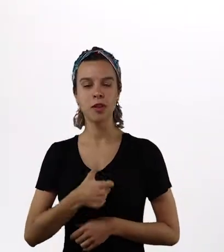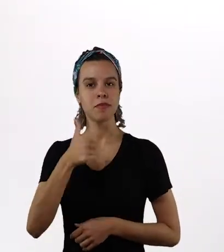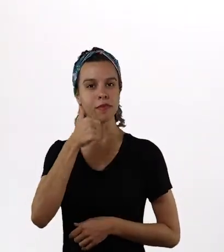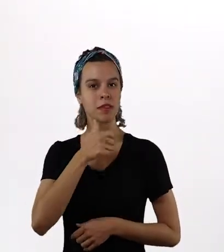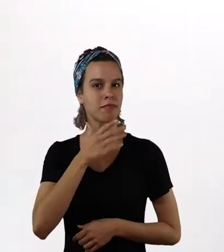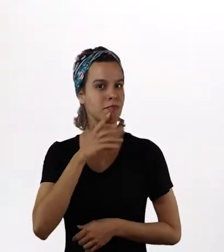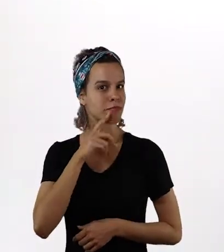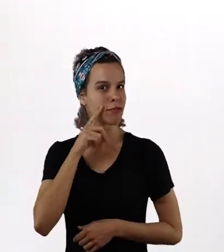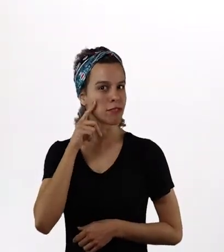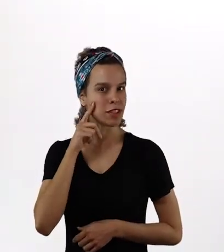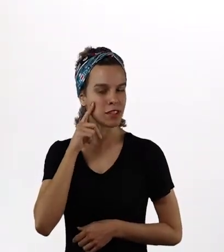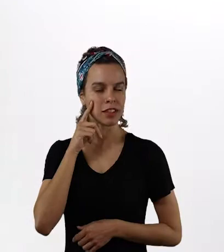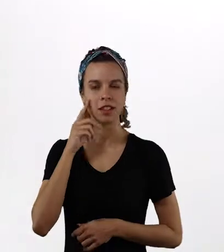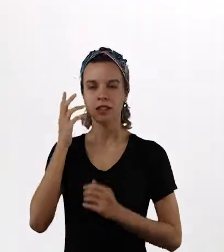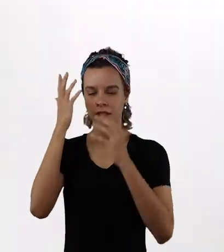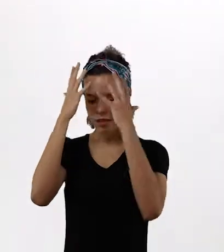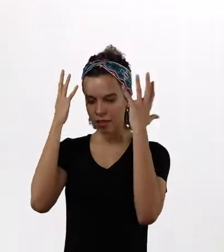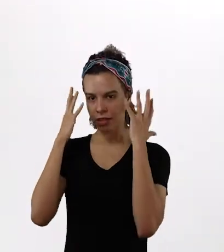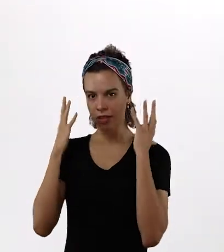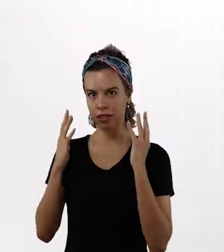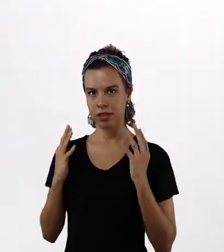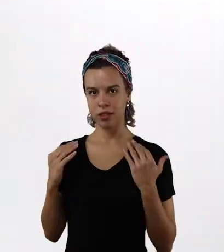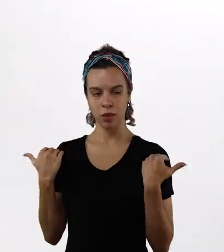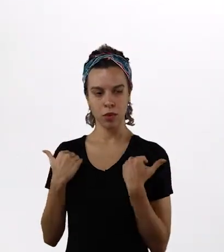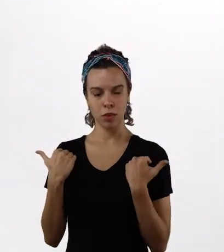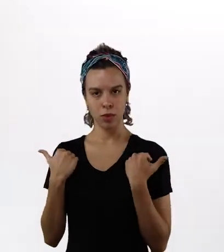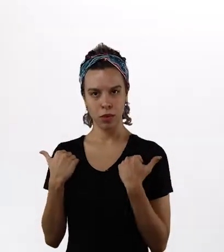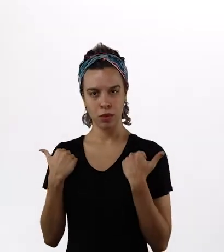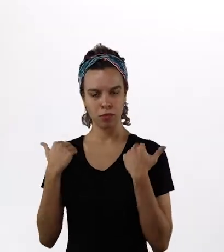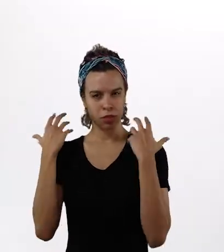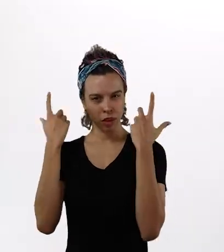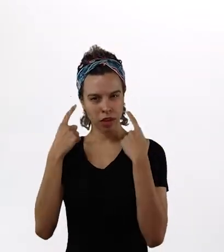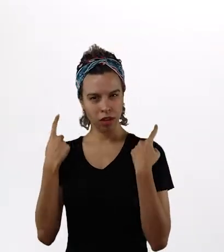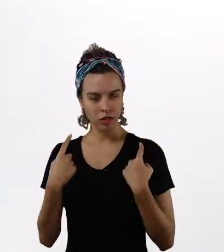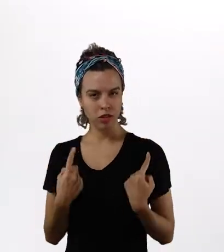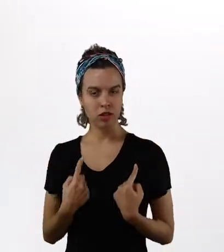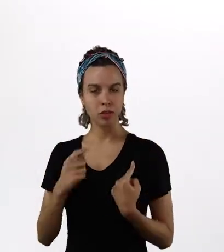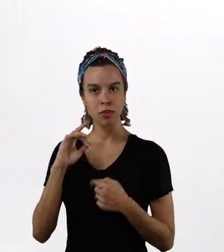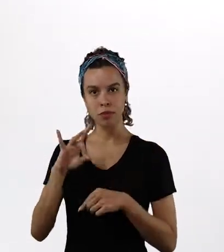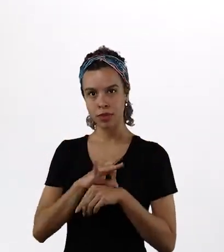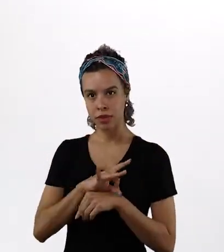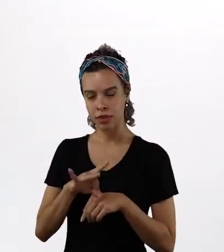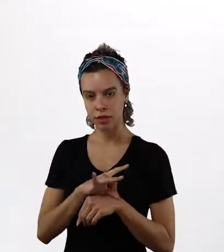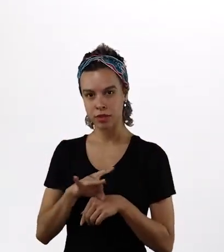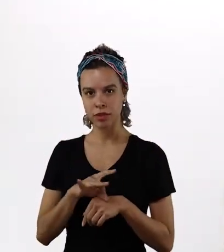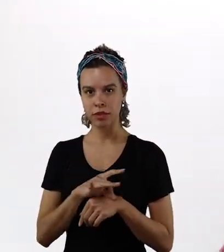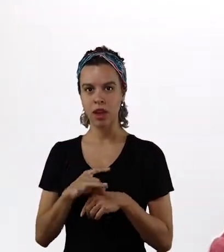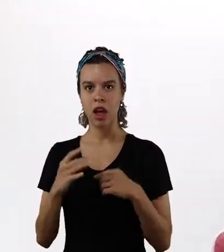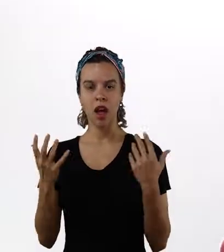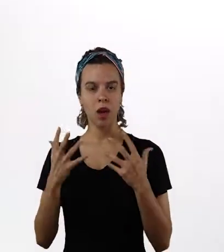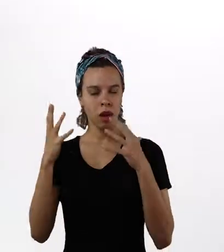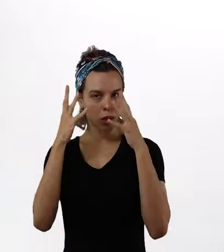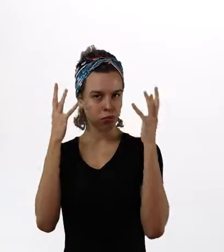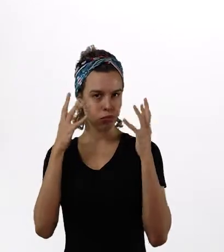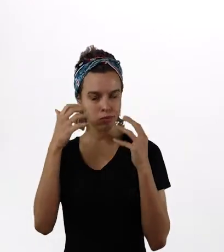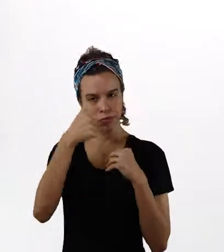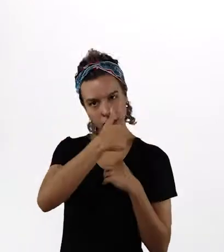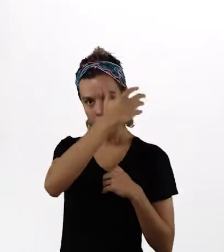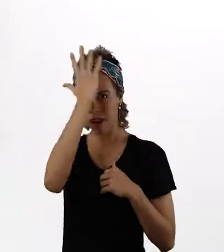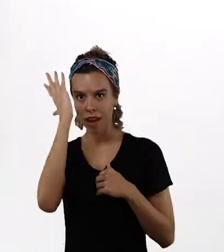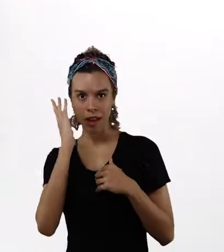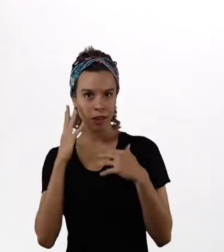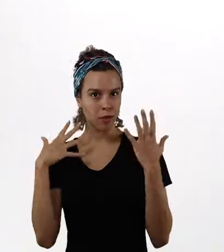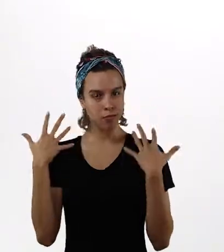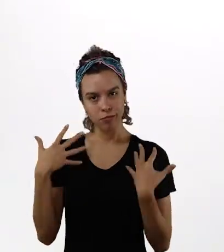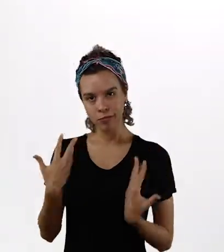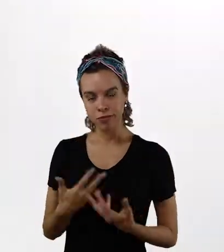mulher de pele morena, cabelos longos na altura até os ombros, cacheados da cor preta, que agora estão soltos com o